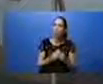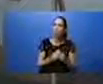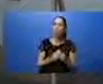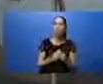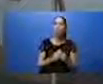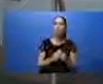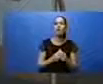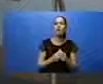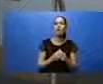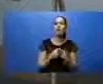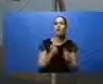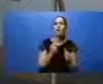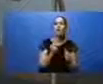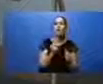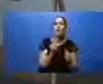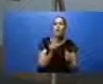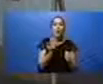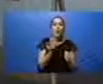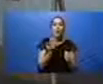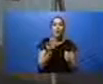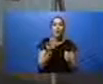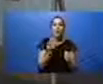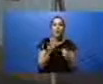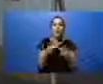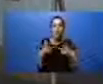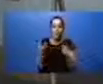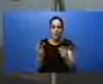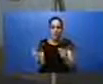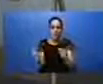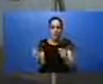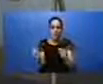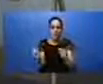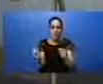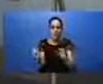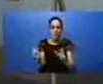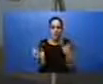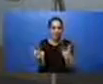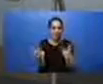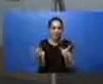uma coisa cabe na outra. Por exemplo,